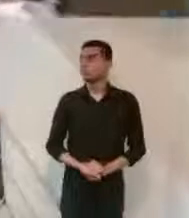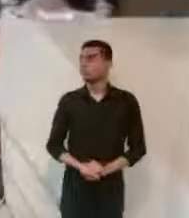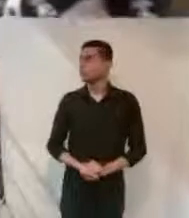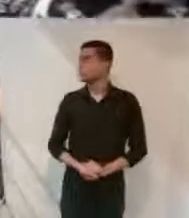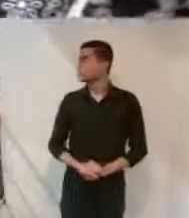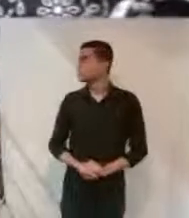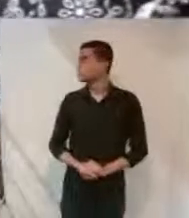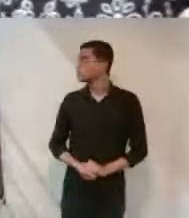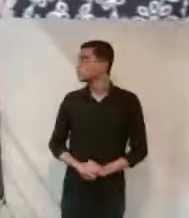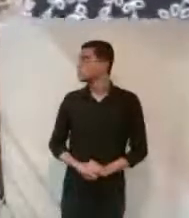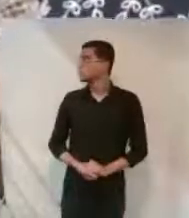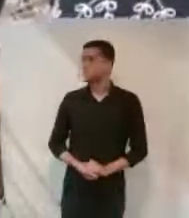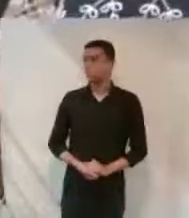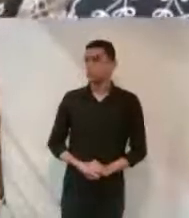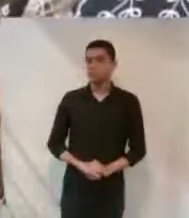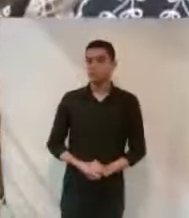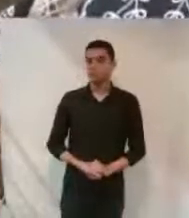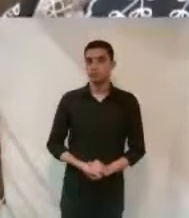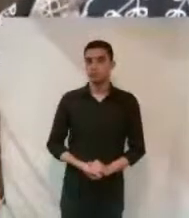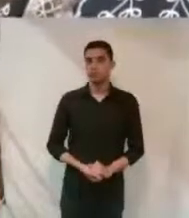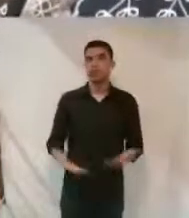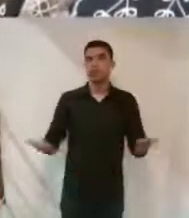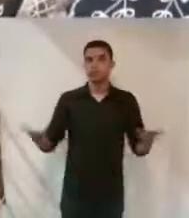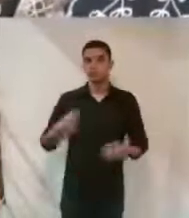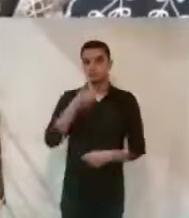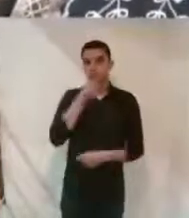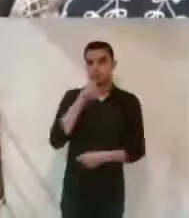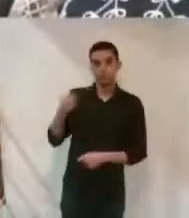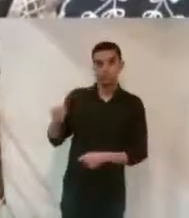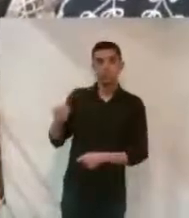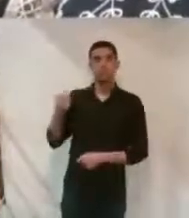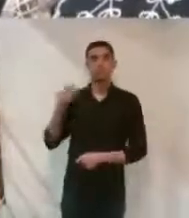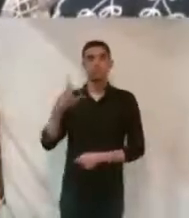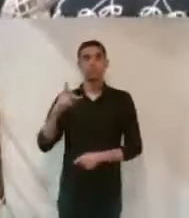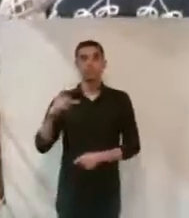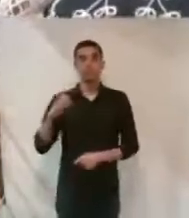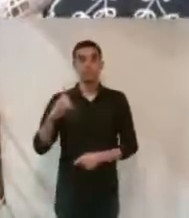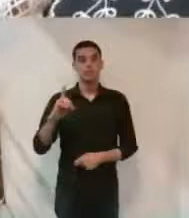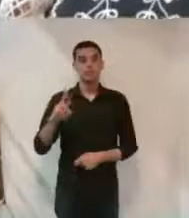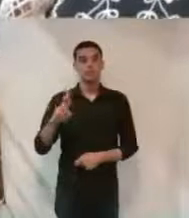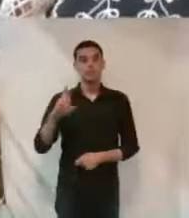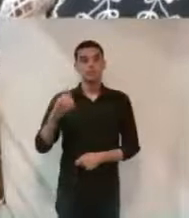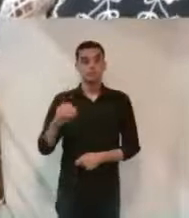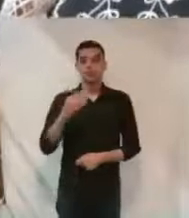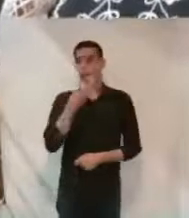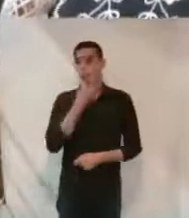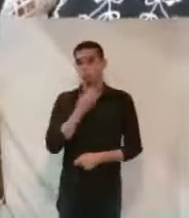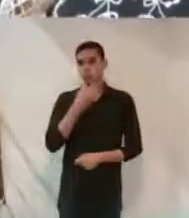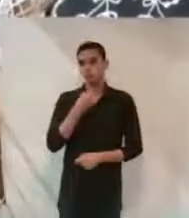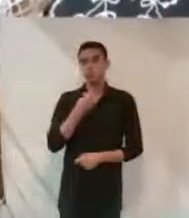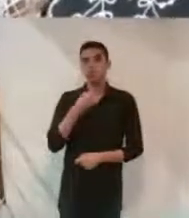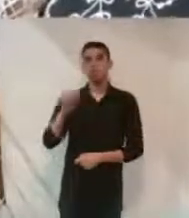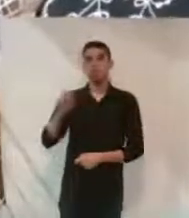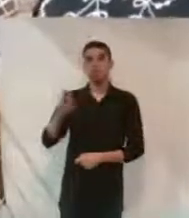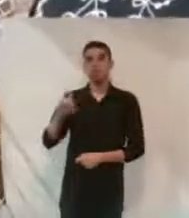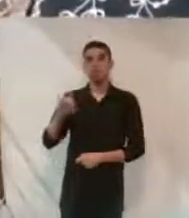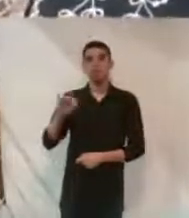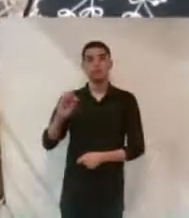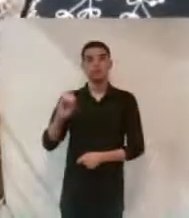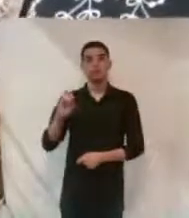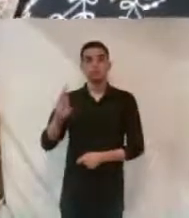Já passando a palavra para Dr. Pedro Coelho Teixeira Cavalcante, auditor de contas públicas.